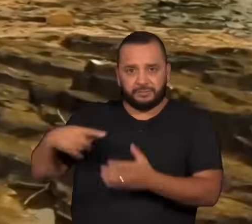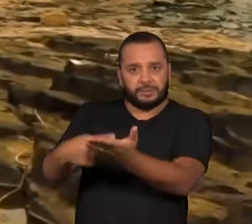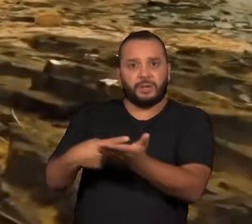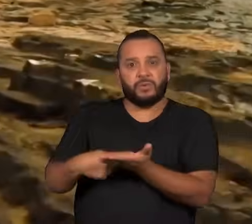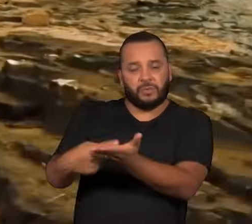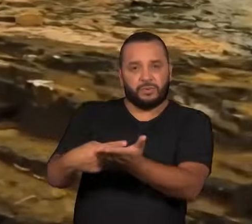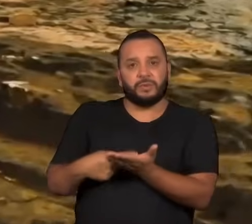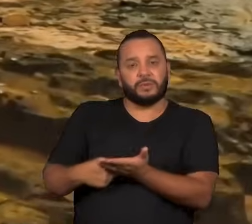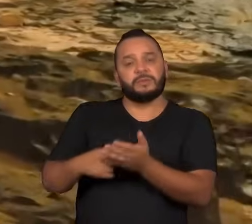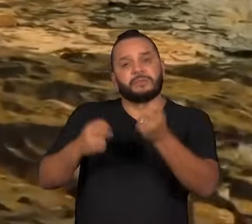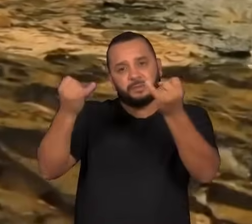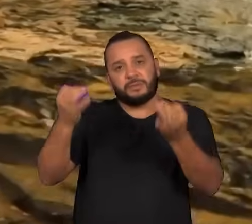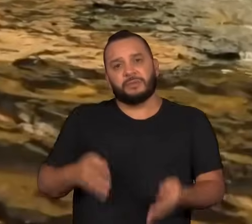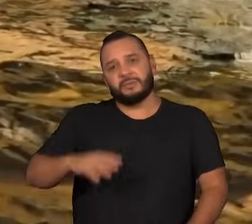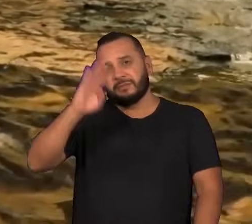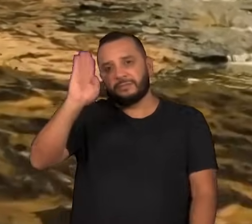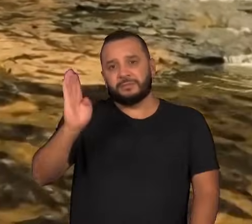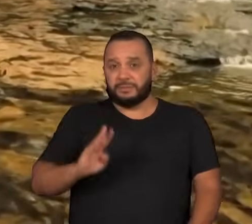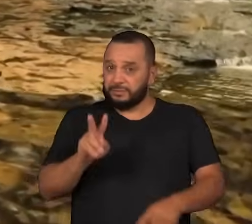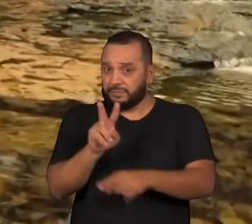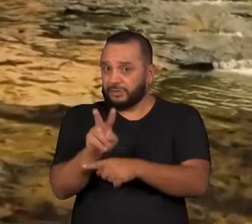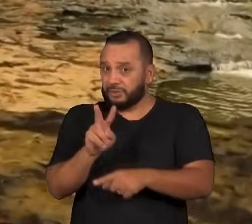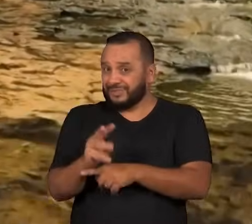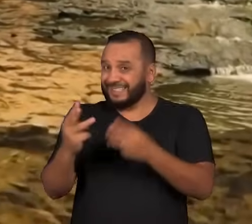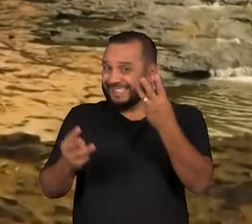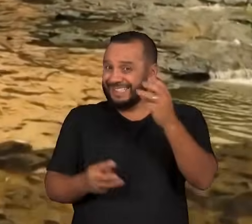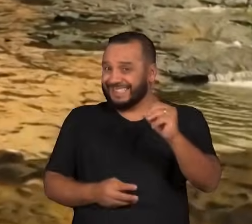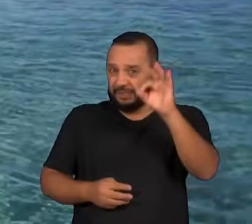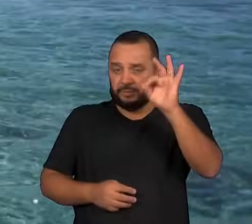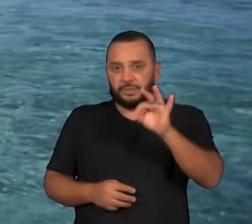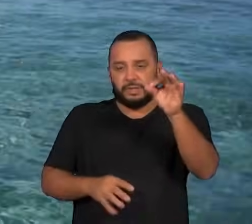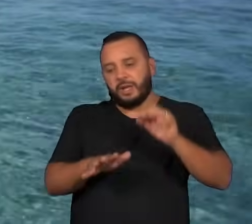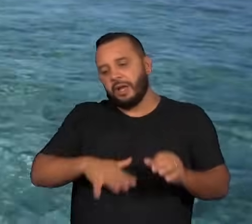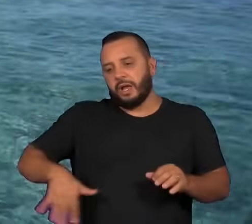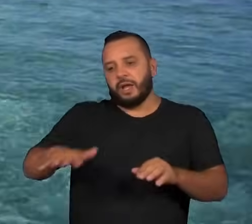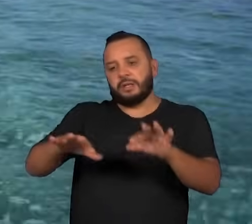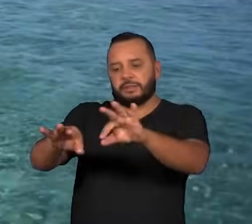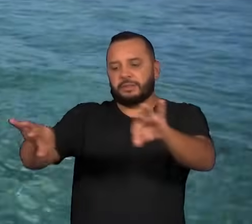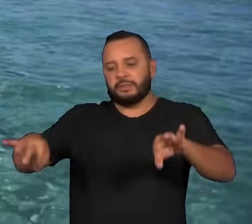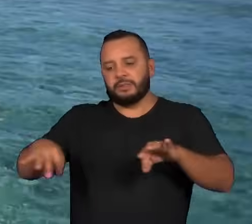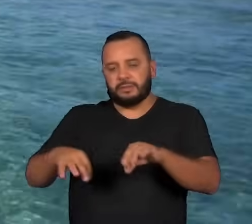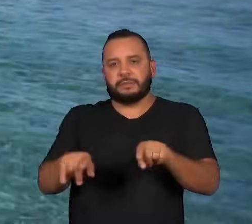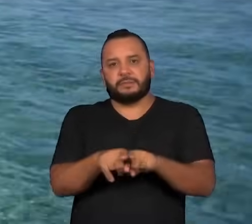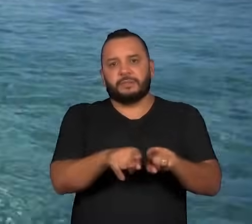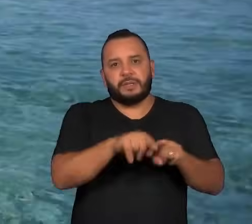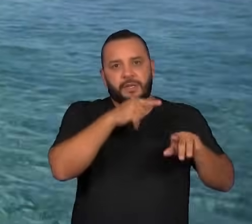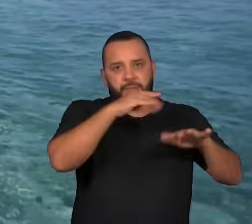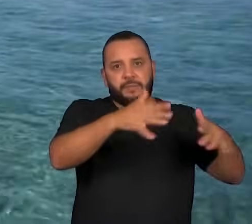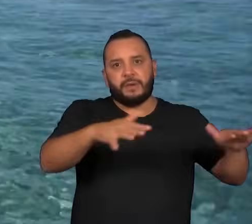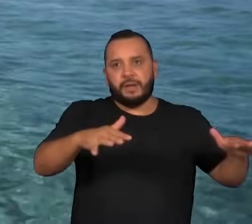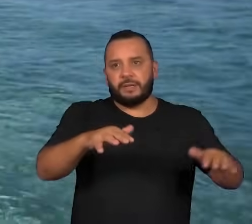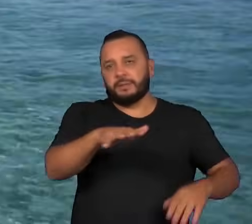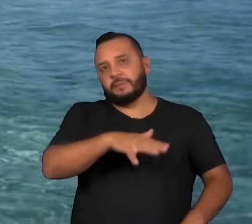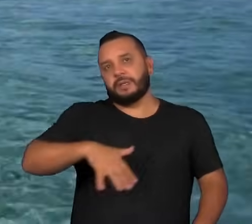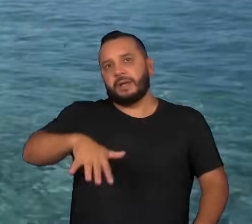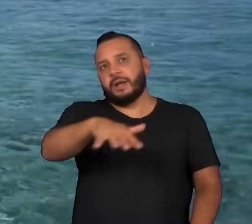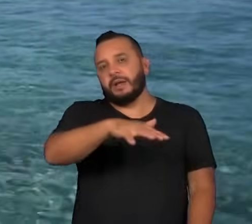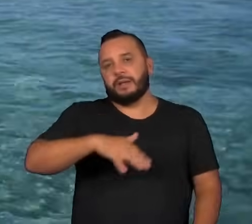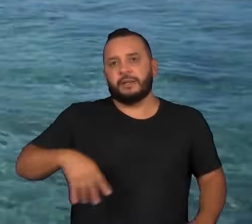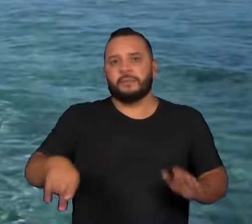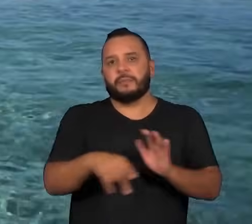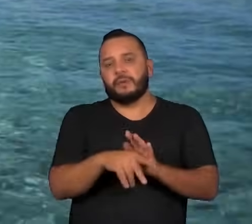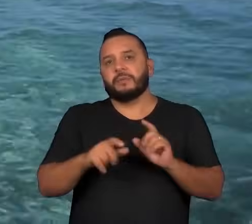proteger pelo menos 30% de suas áreas terrestres, ambientes aquáticos e zonas costeiras marinhas